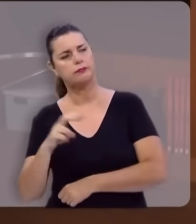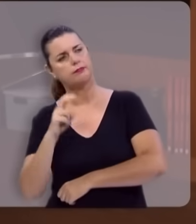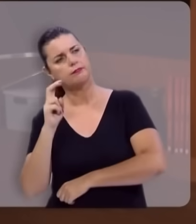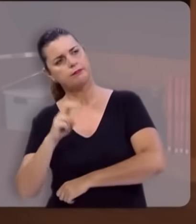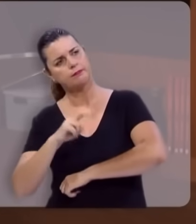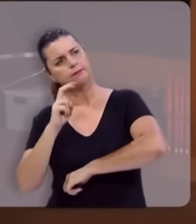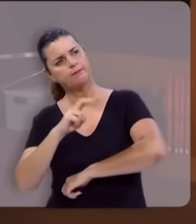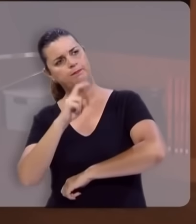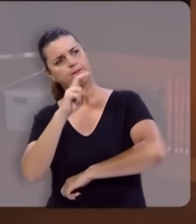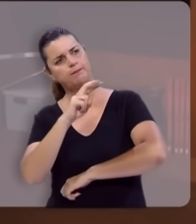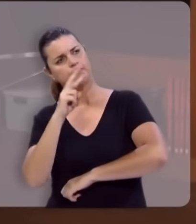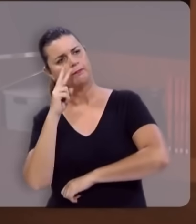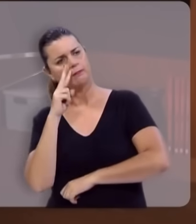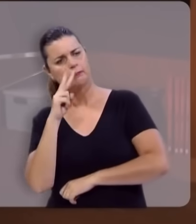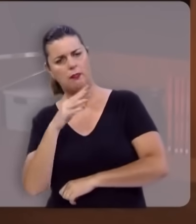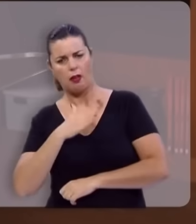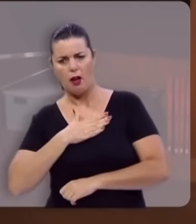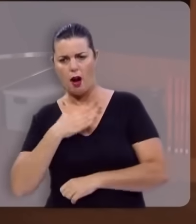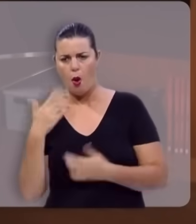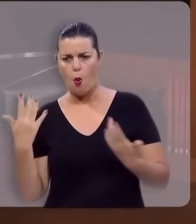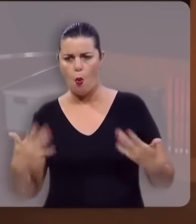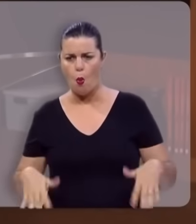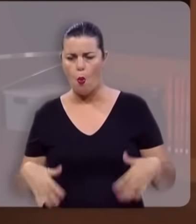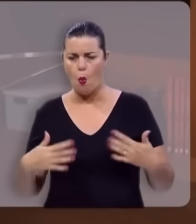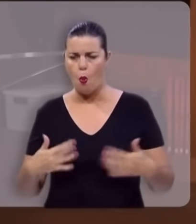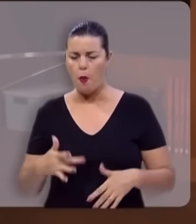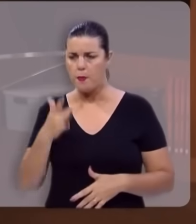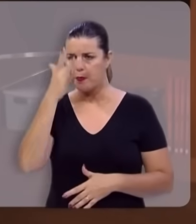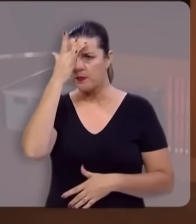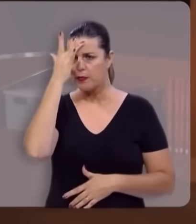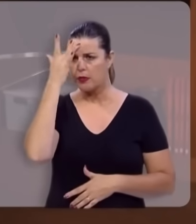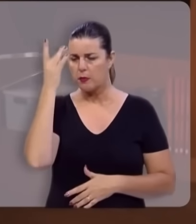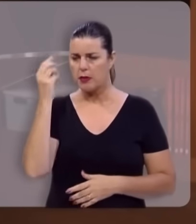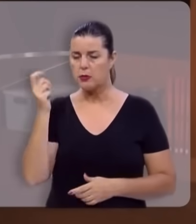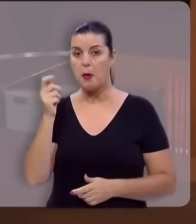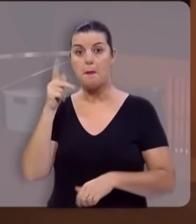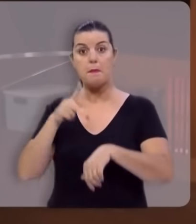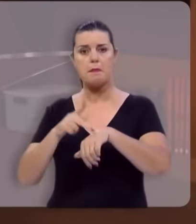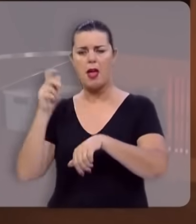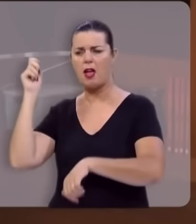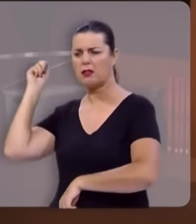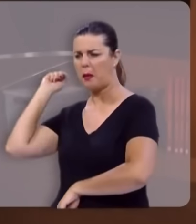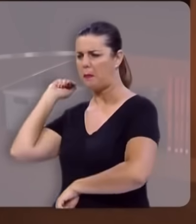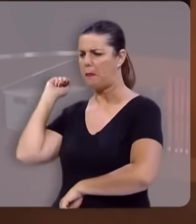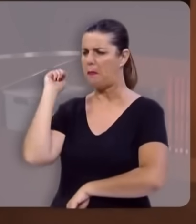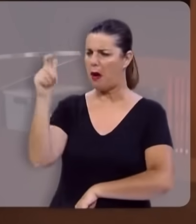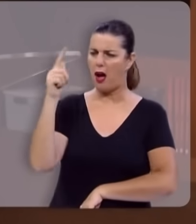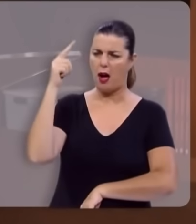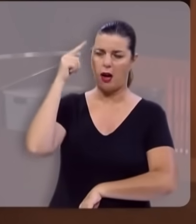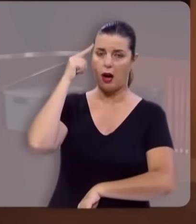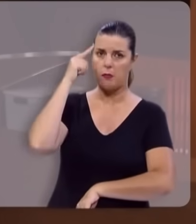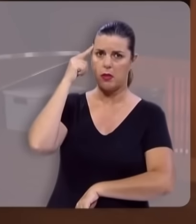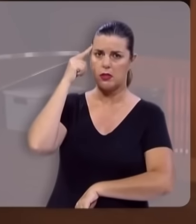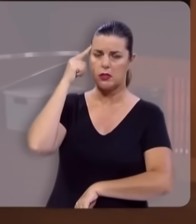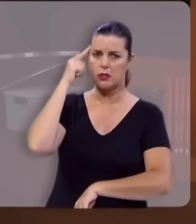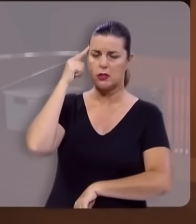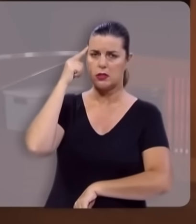subindo, ele foi surpreendido. Alguém joga uma pedra, atinge a sua cabeça.